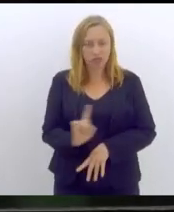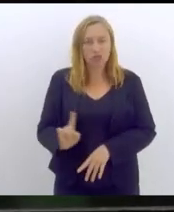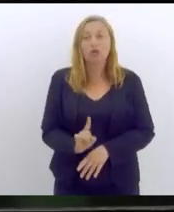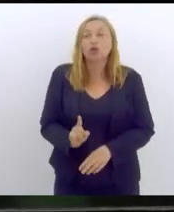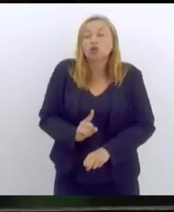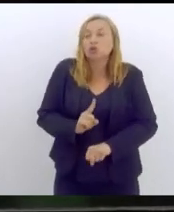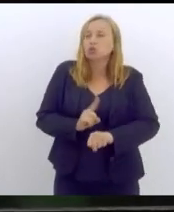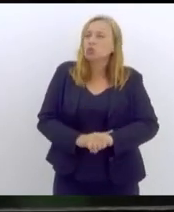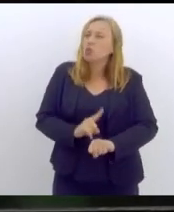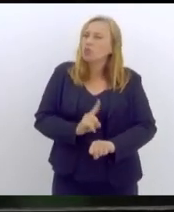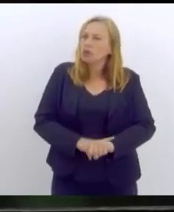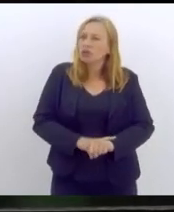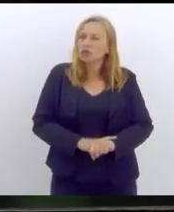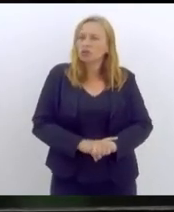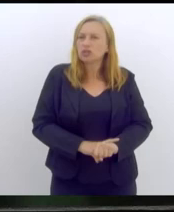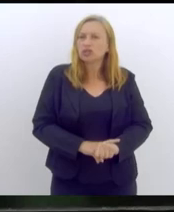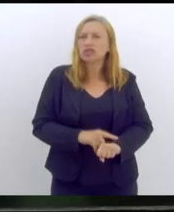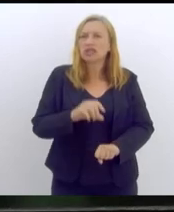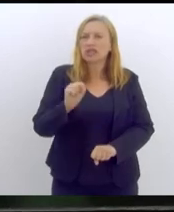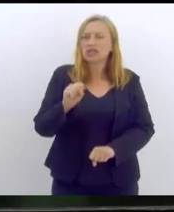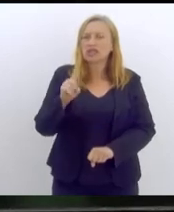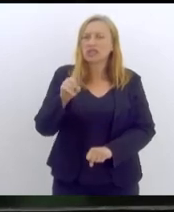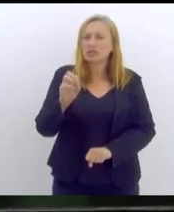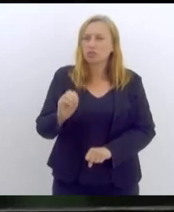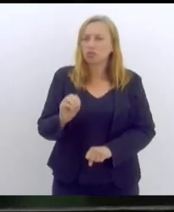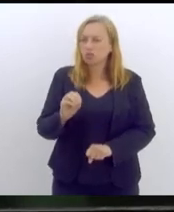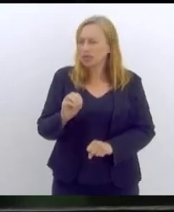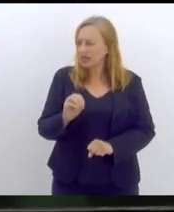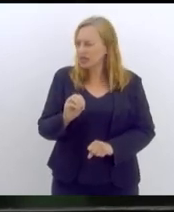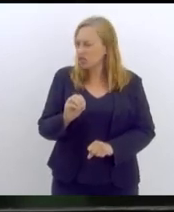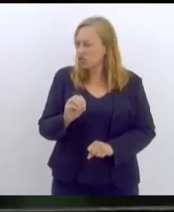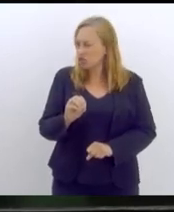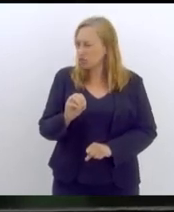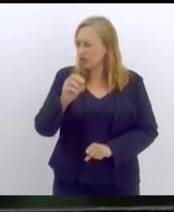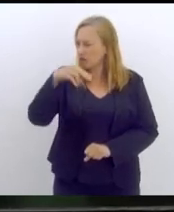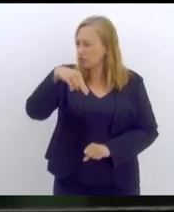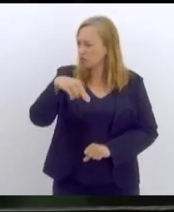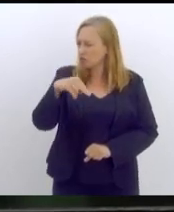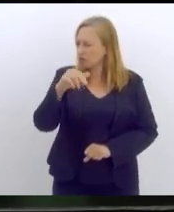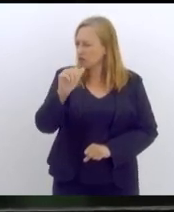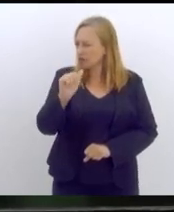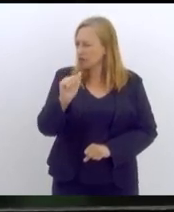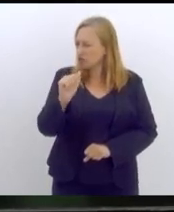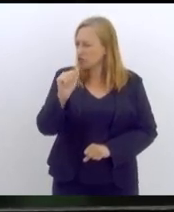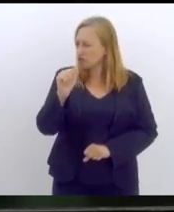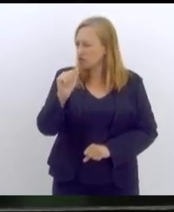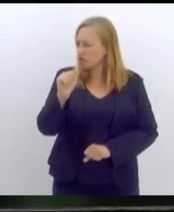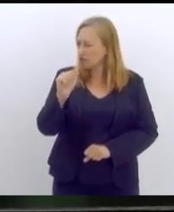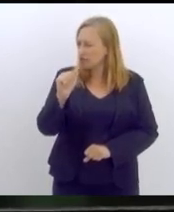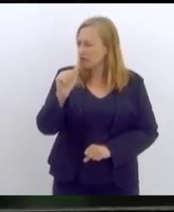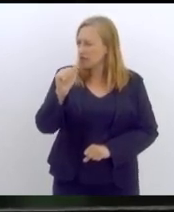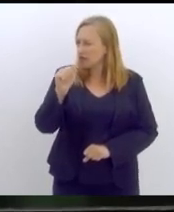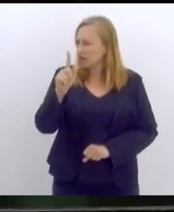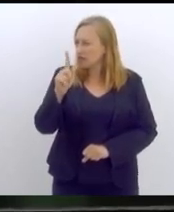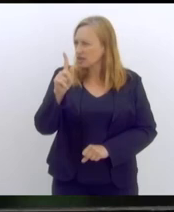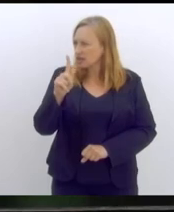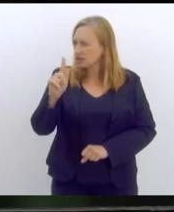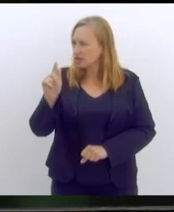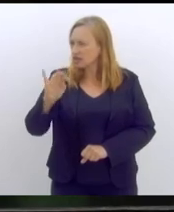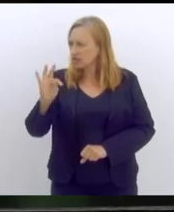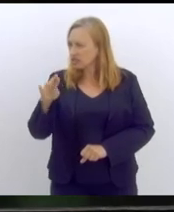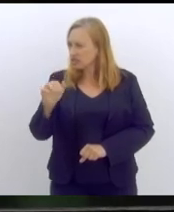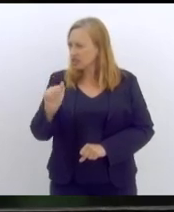momento em que o símbolo nazista é propagado, isso se torna inadmissível, isso se